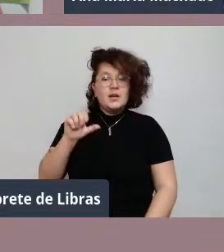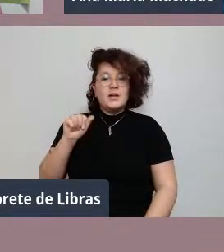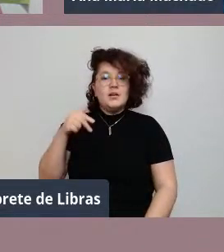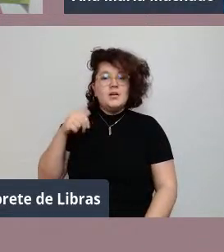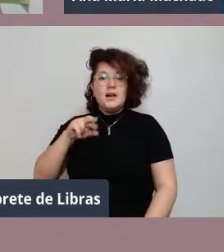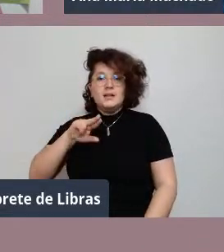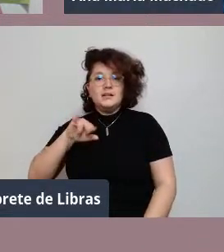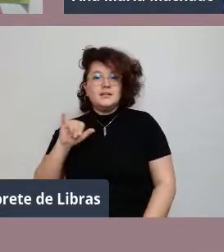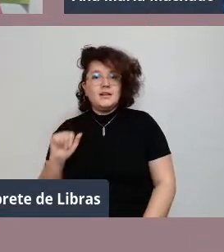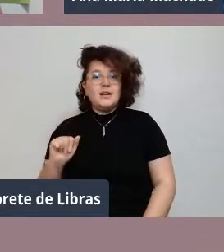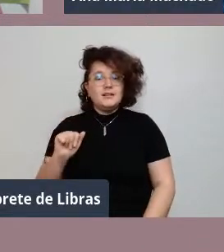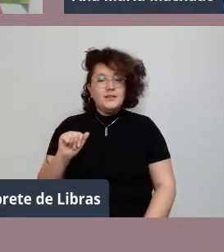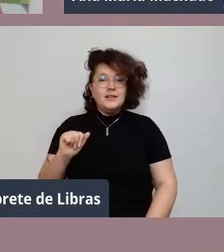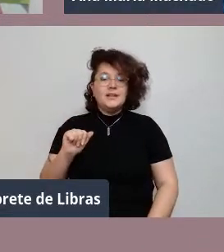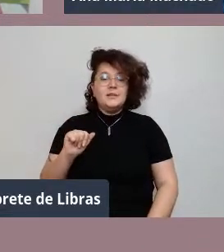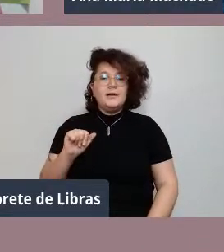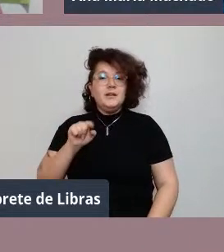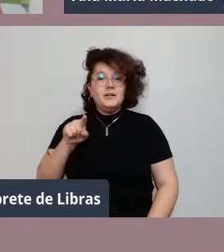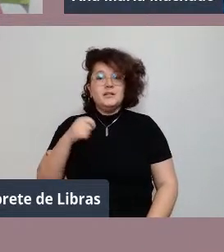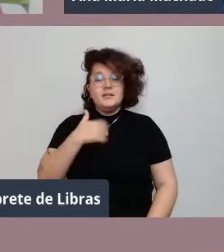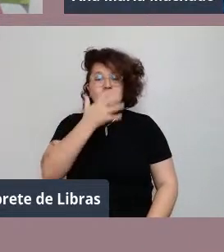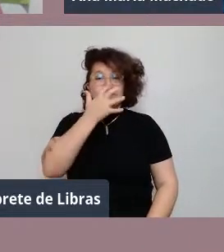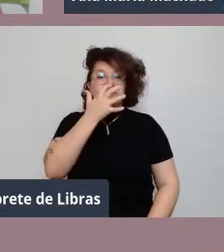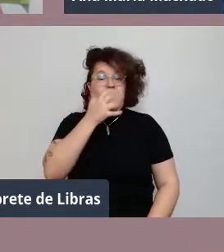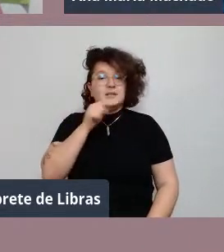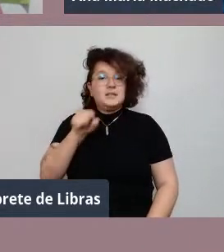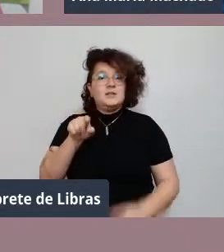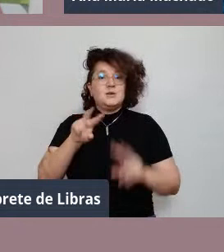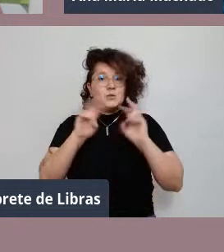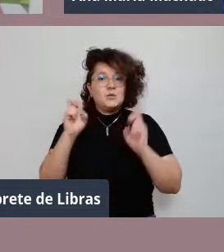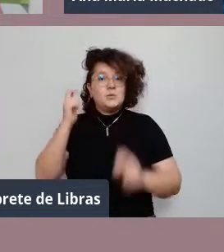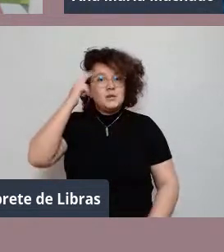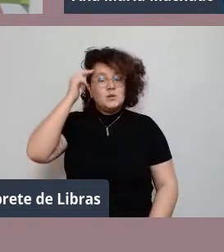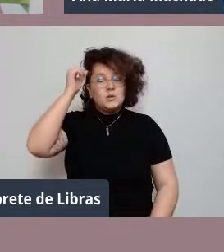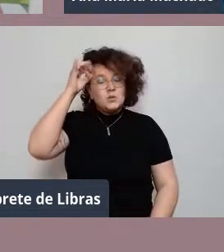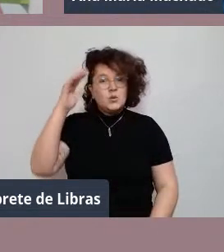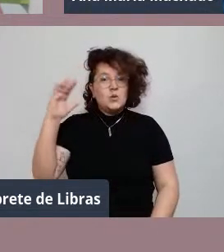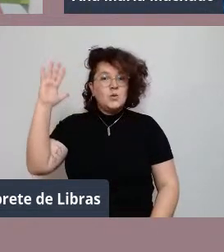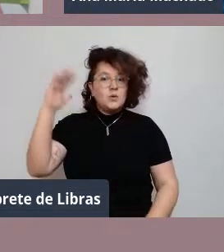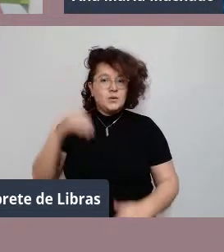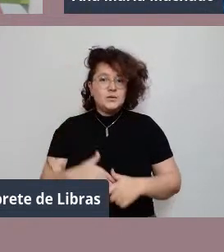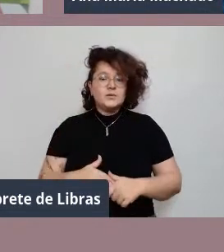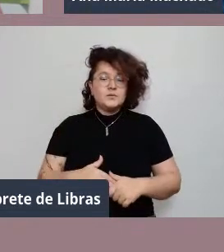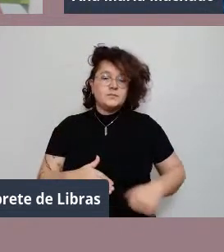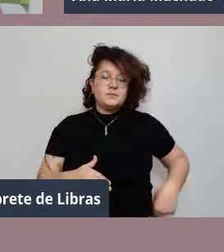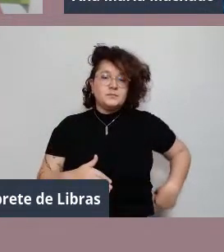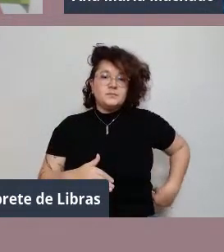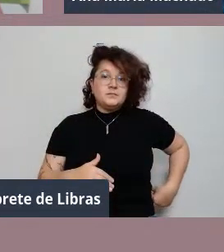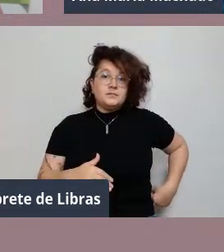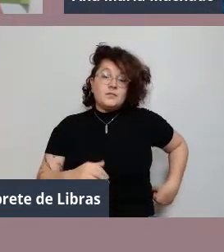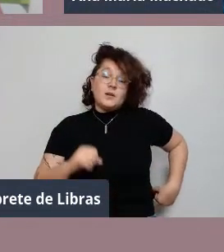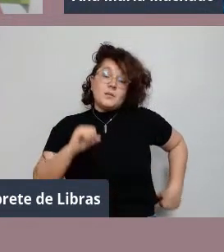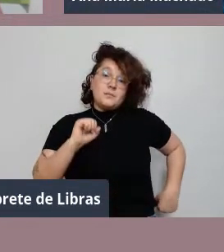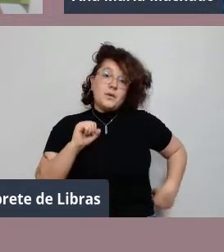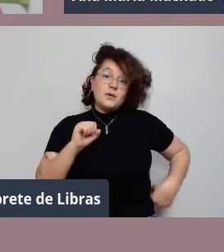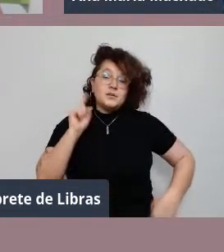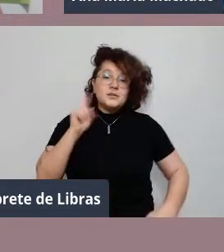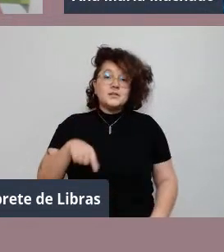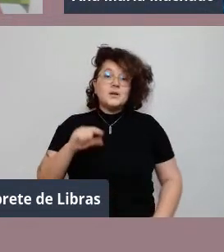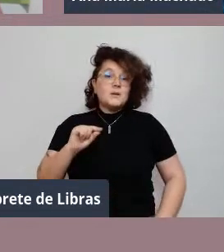impressionada com isso também, ela contar os sonhos, né? Então, acho que pode ser que daí dê